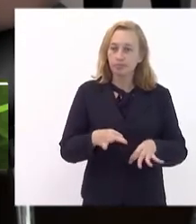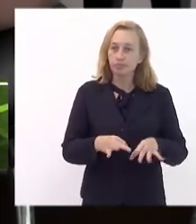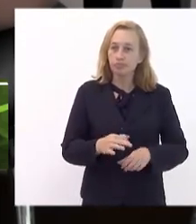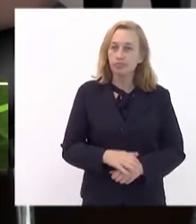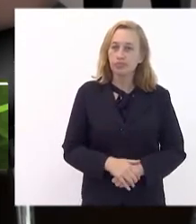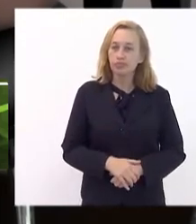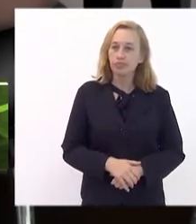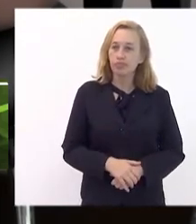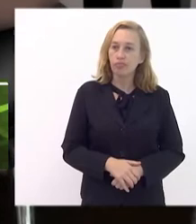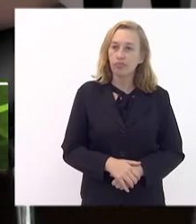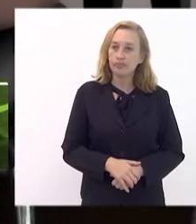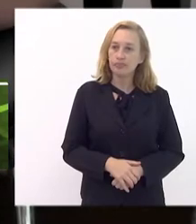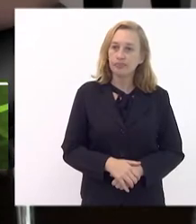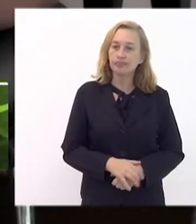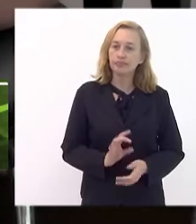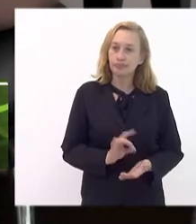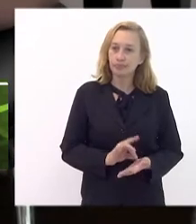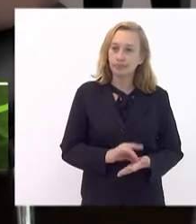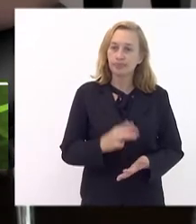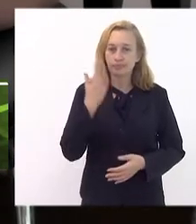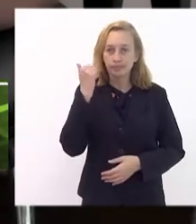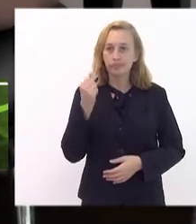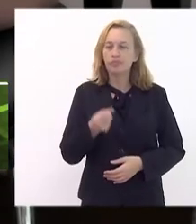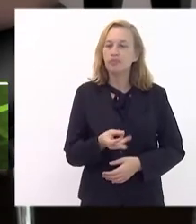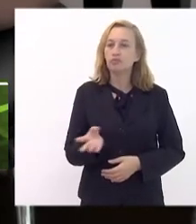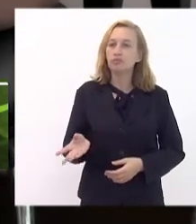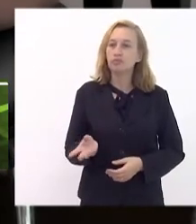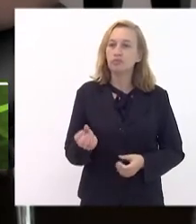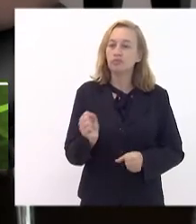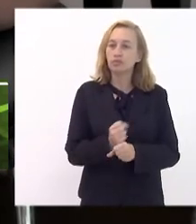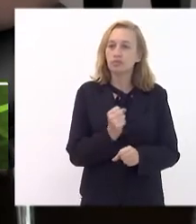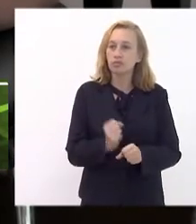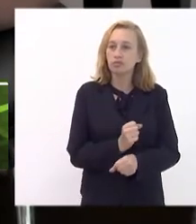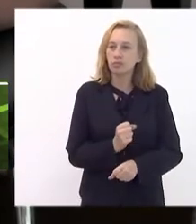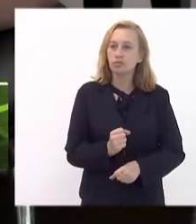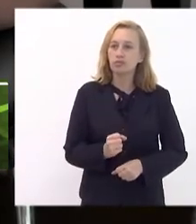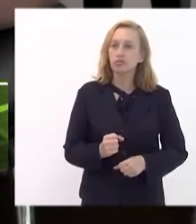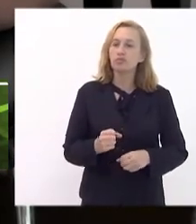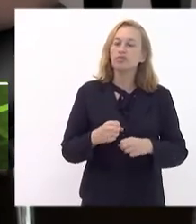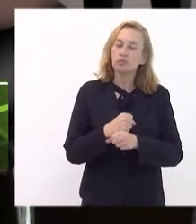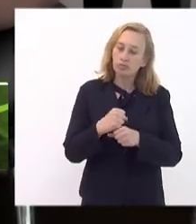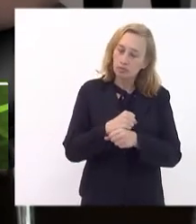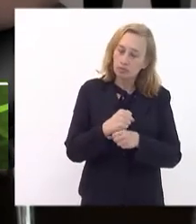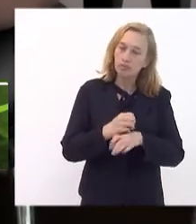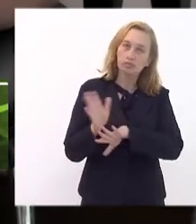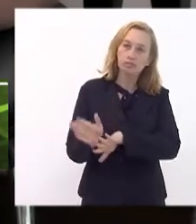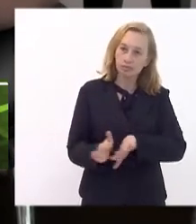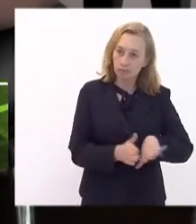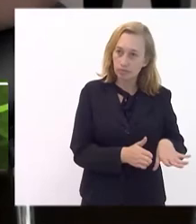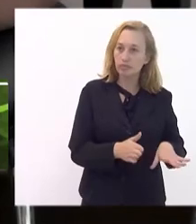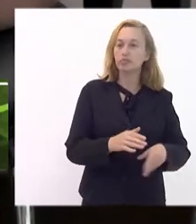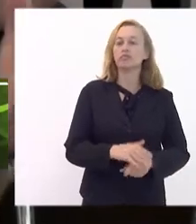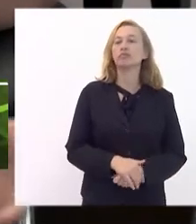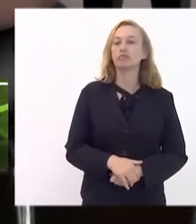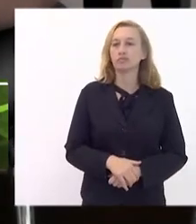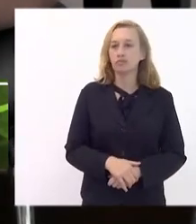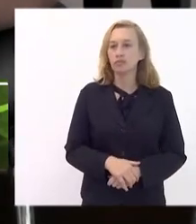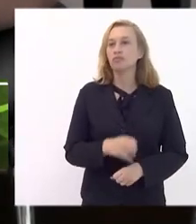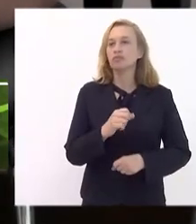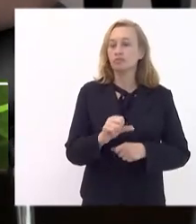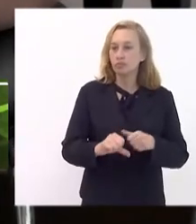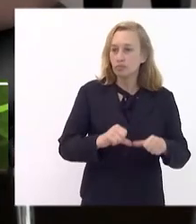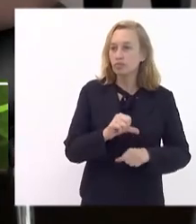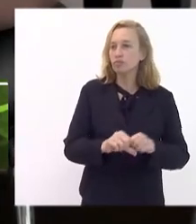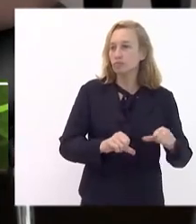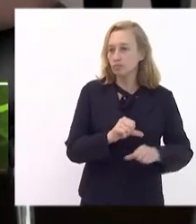e realmente soubesse quanto seria essa obra. Passaram-se os anos e muda a gestão